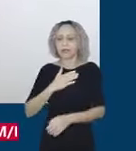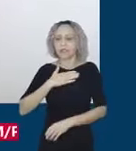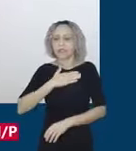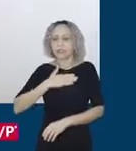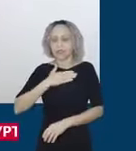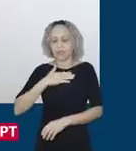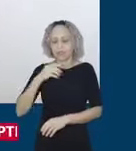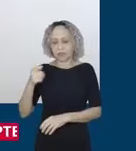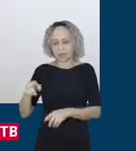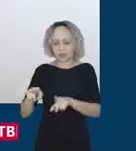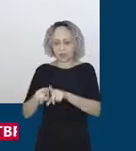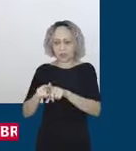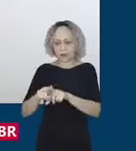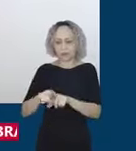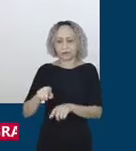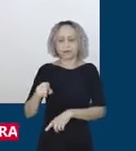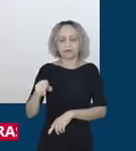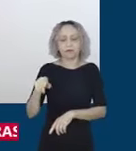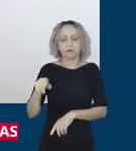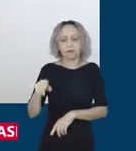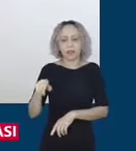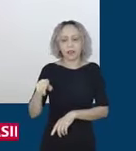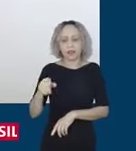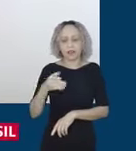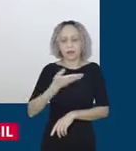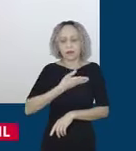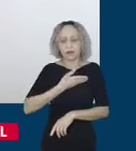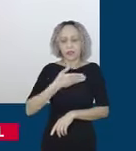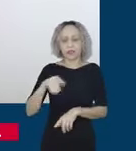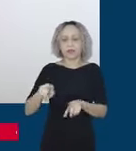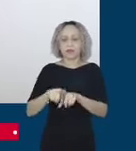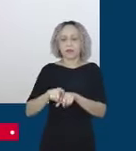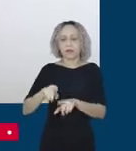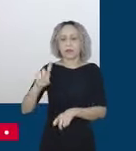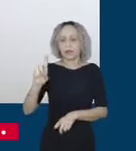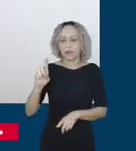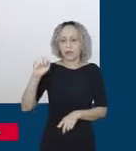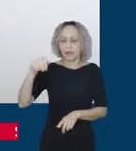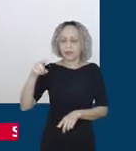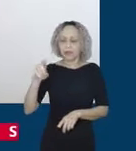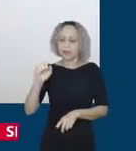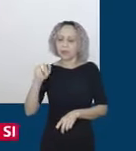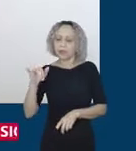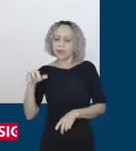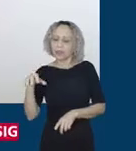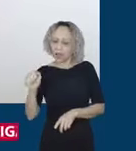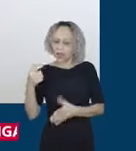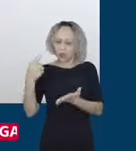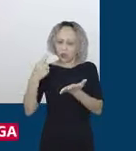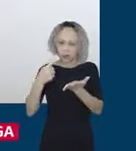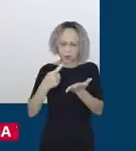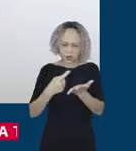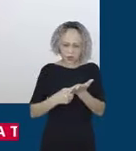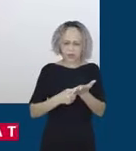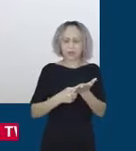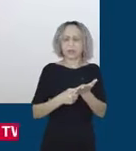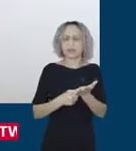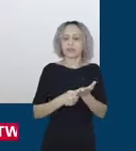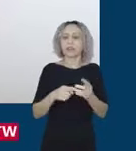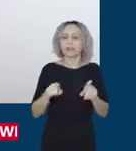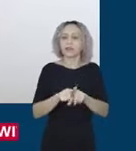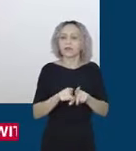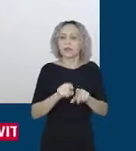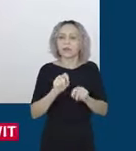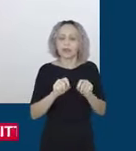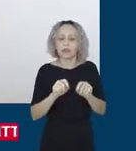Câmara, a jovem Dandara, uma liderança jovem também, mulher negra comprometida, como é